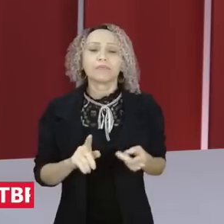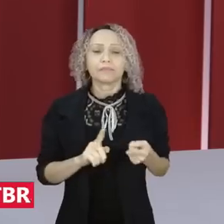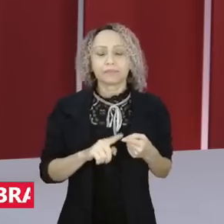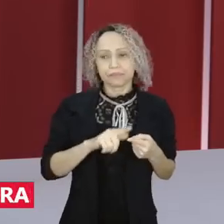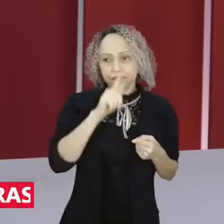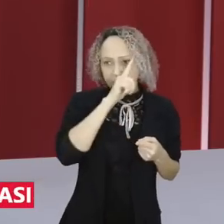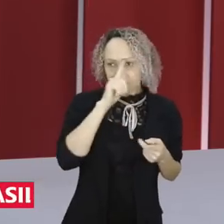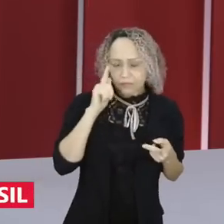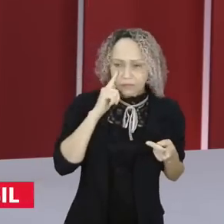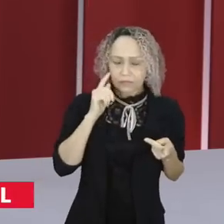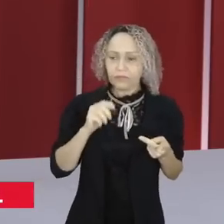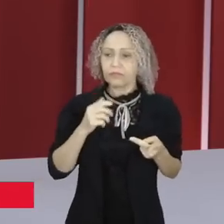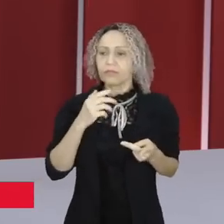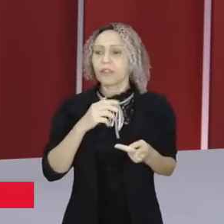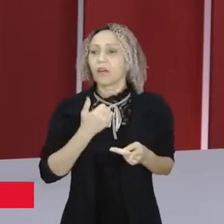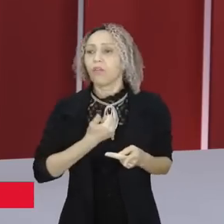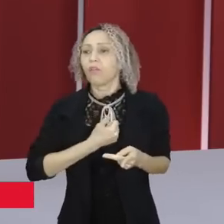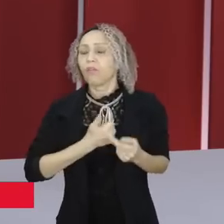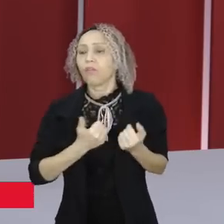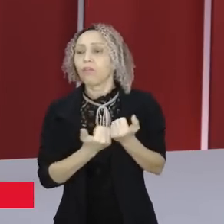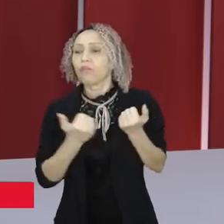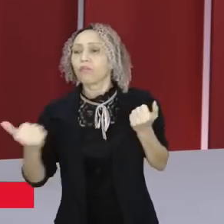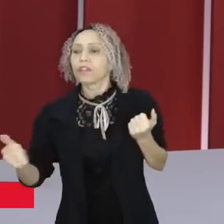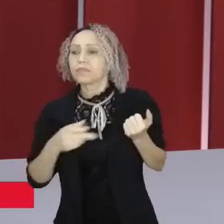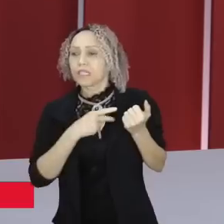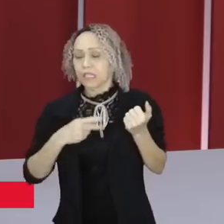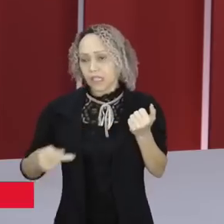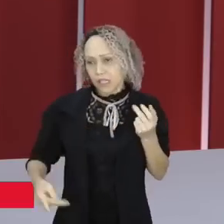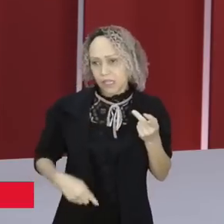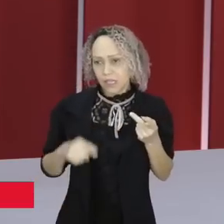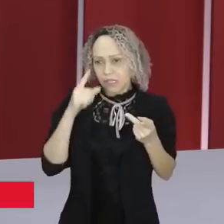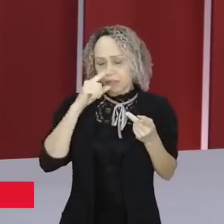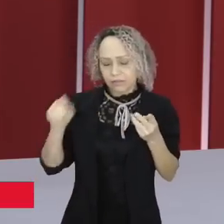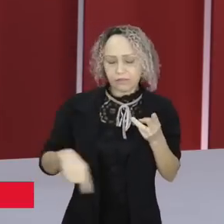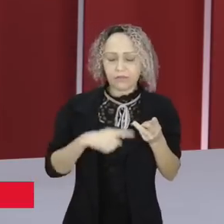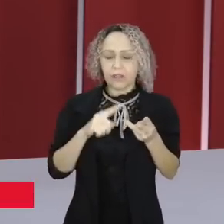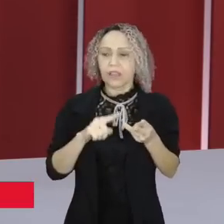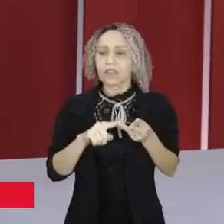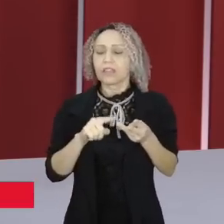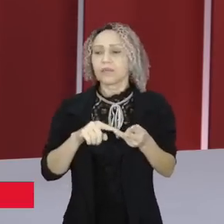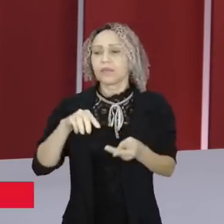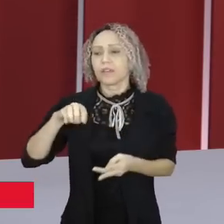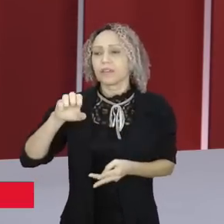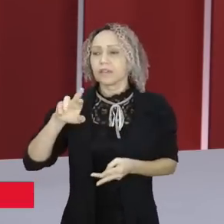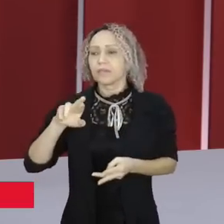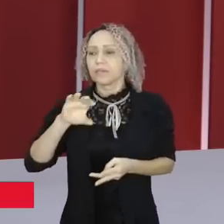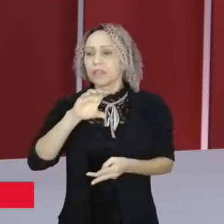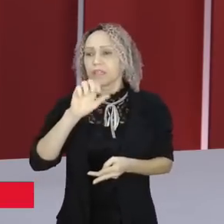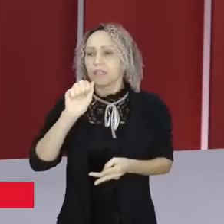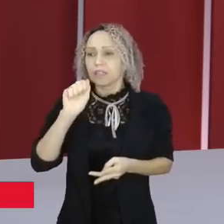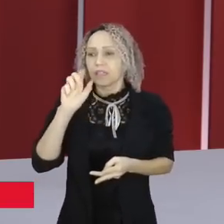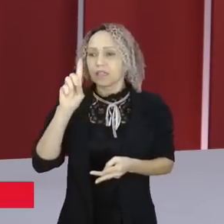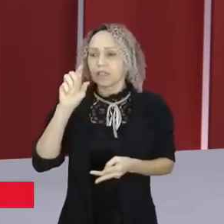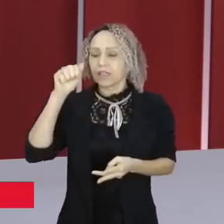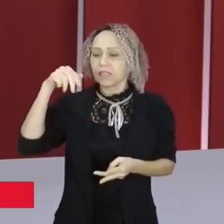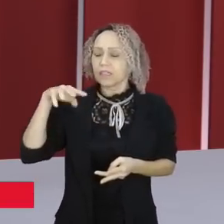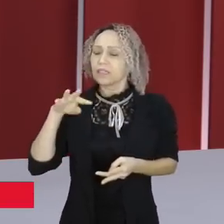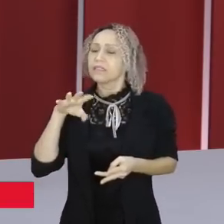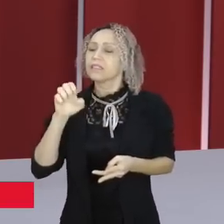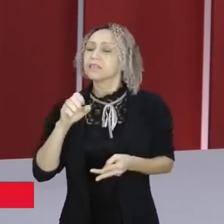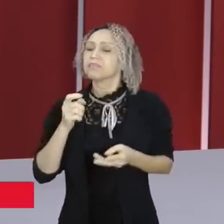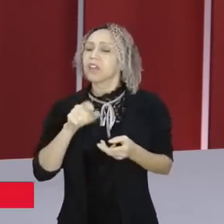vice-presidente eleito Geraldo Alckmin e o coordenador dos grupos técnicos, Aloysio Mercadante, participaram do evento de encerramento dos